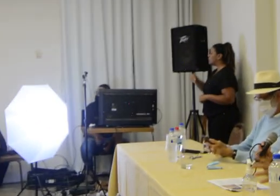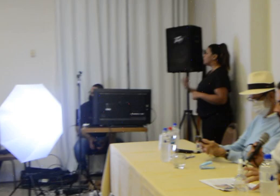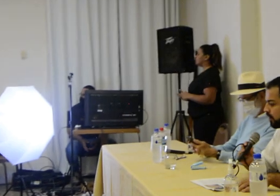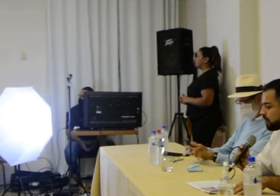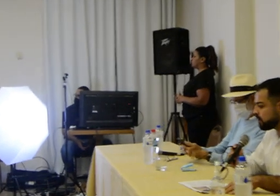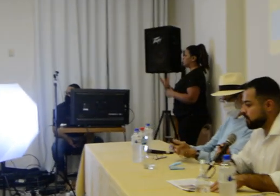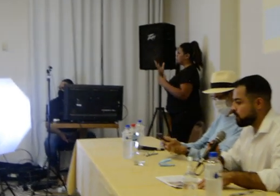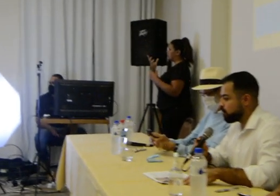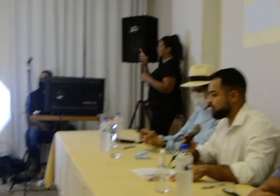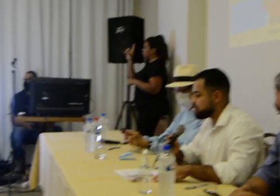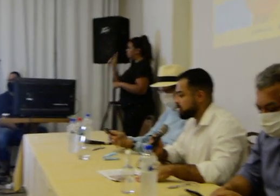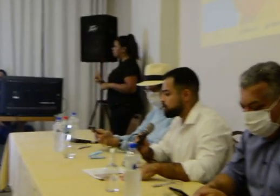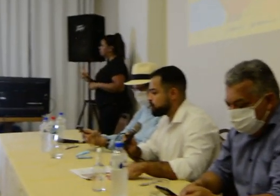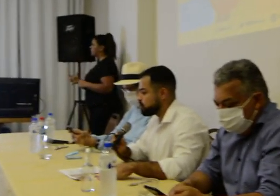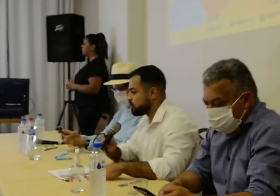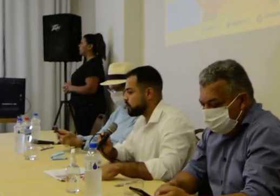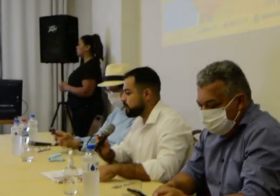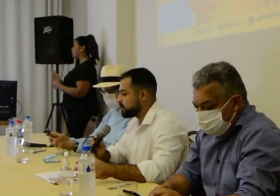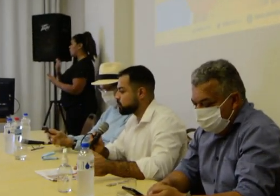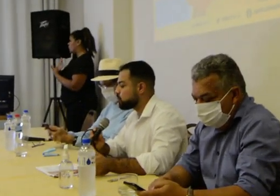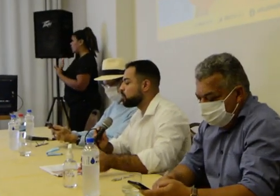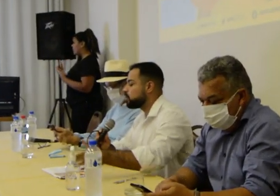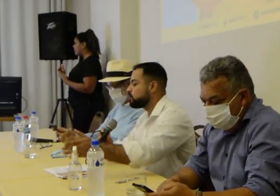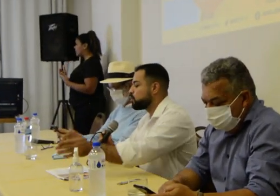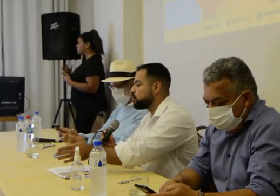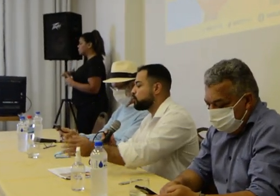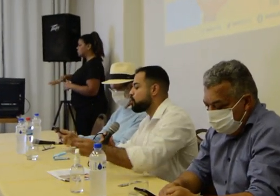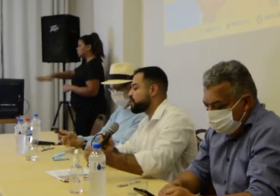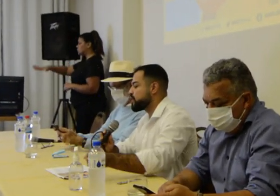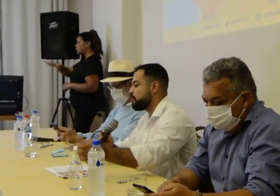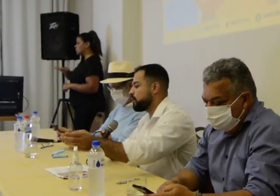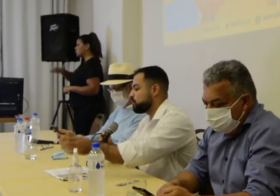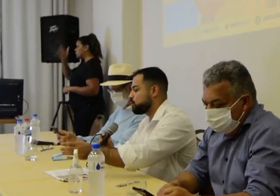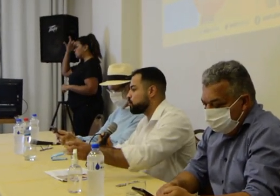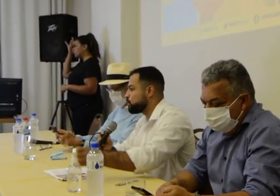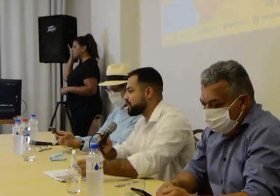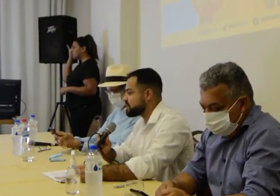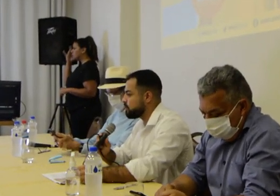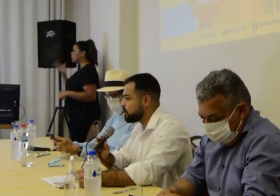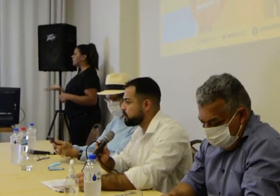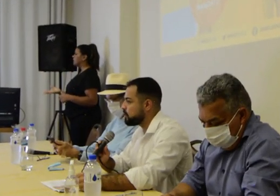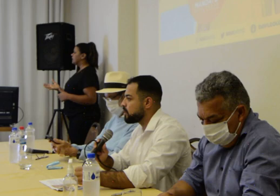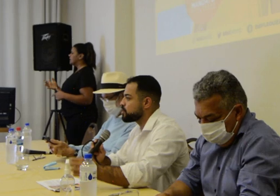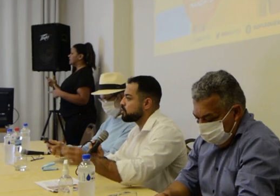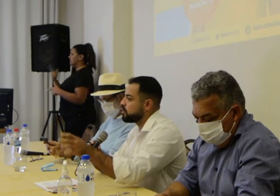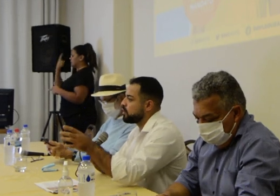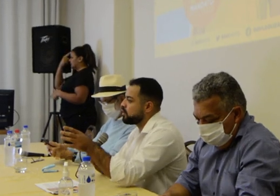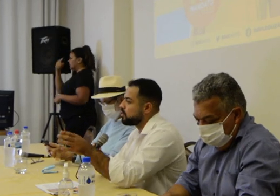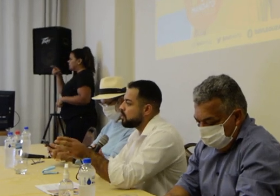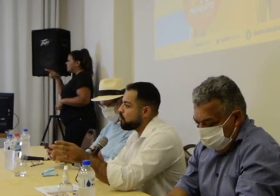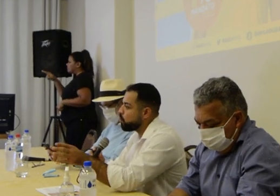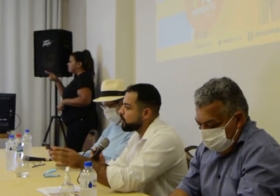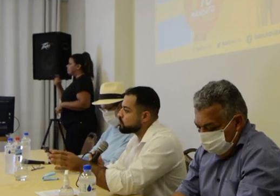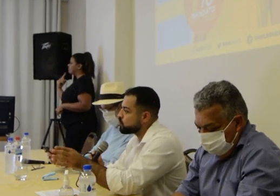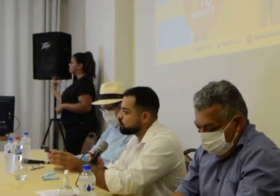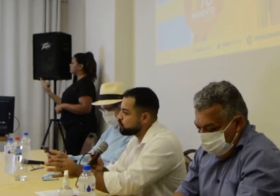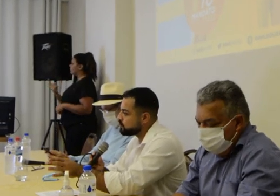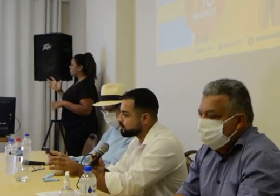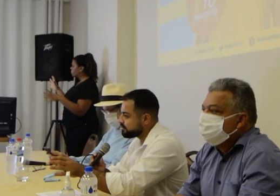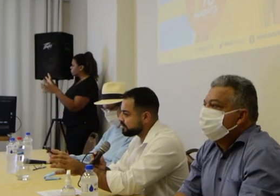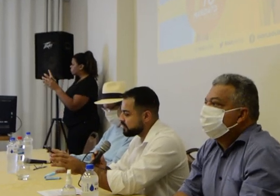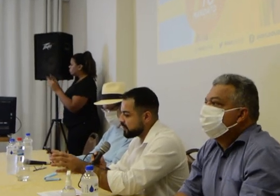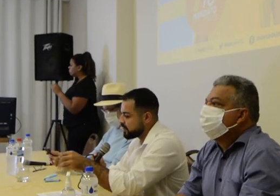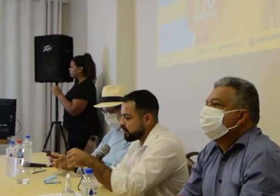foi uma iniciativa de todo o fechamento da semana. A gente tem aí um